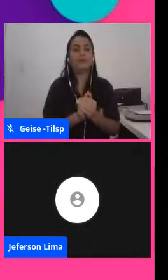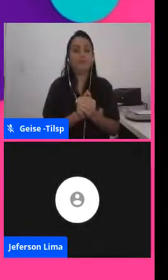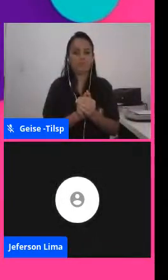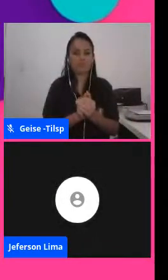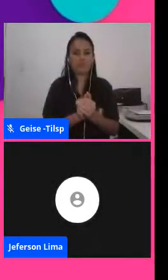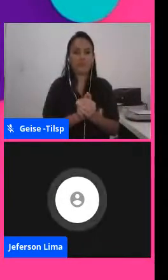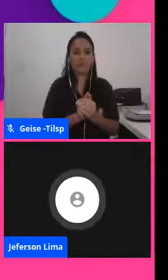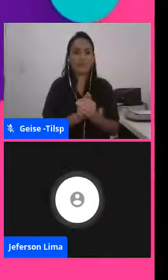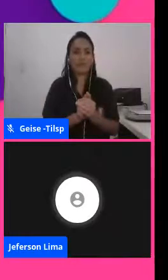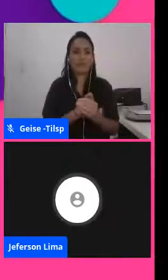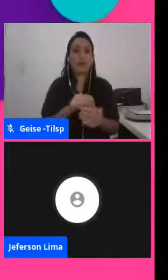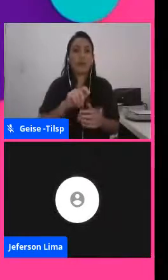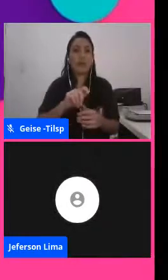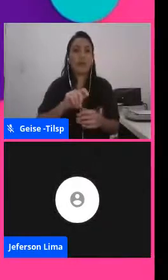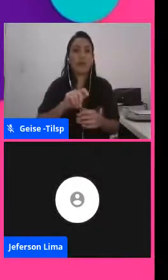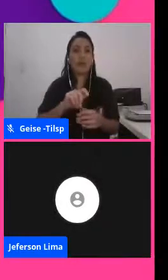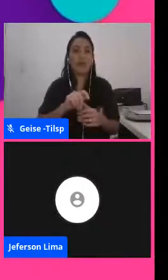digitais.